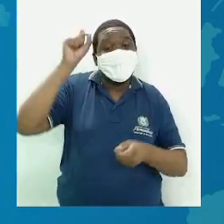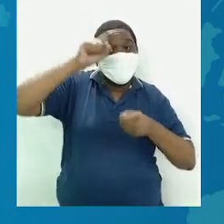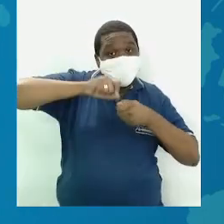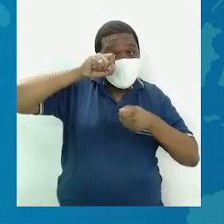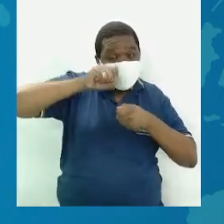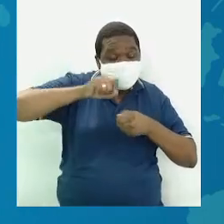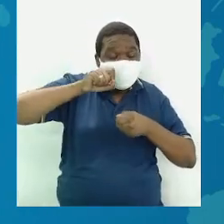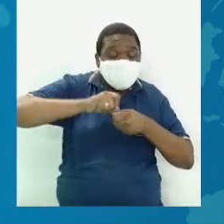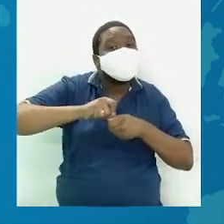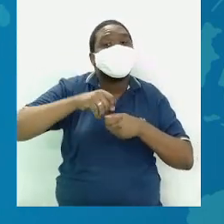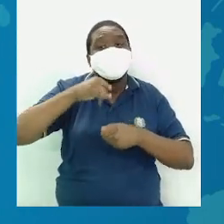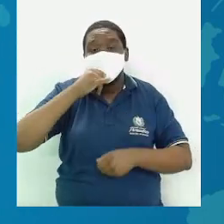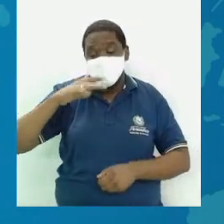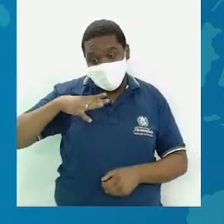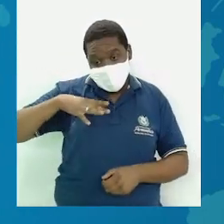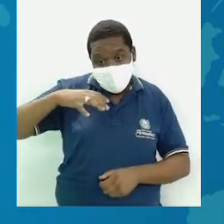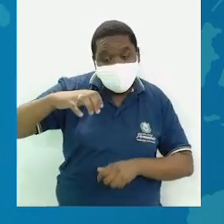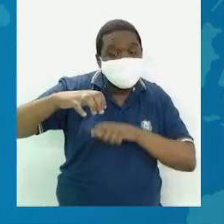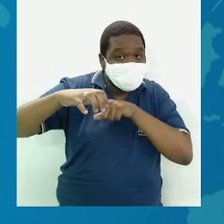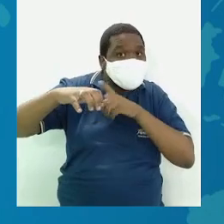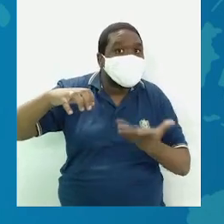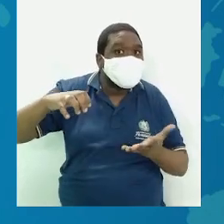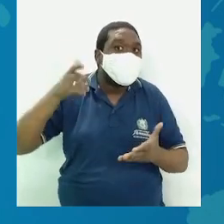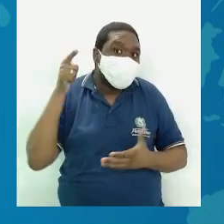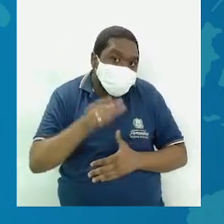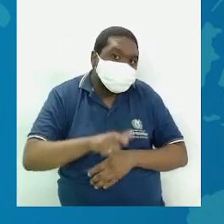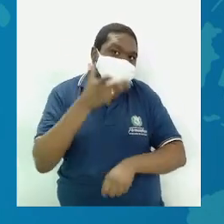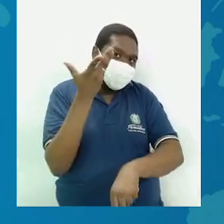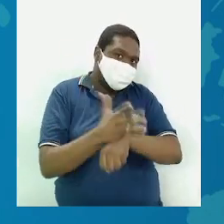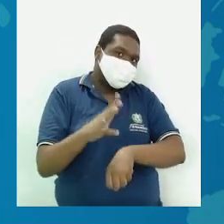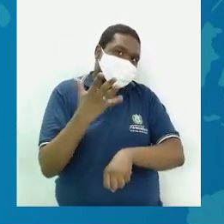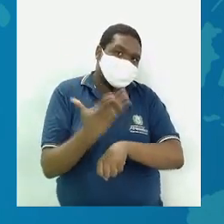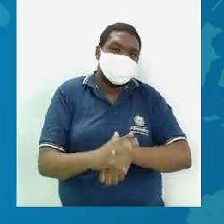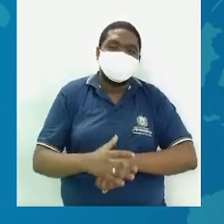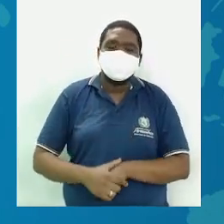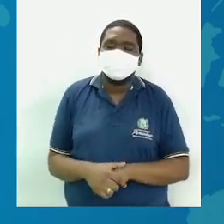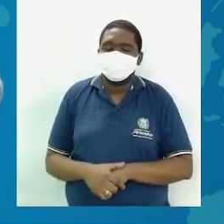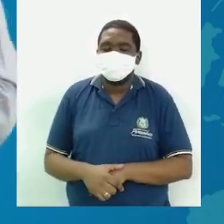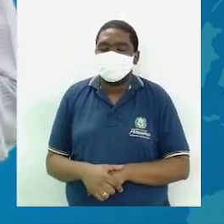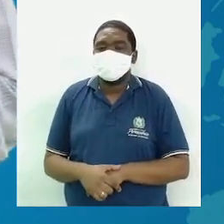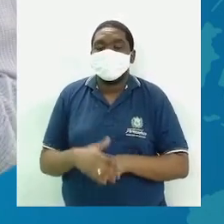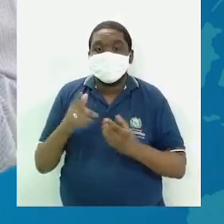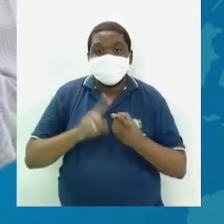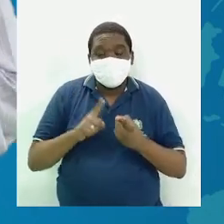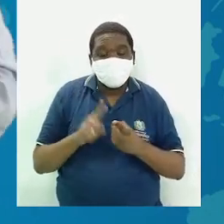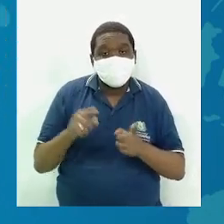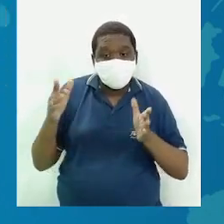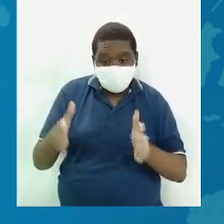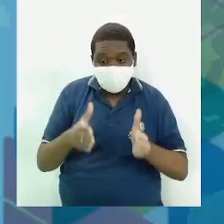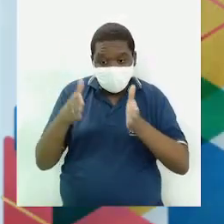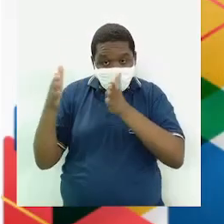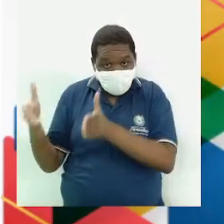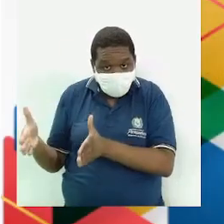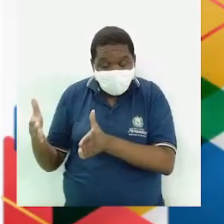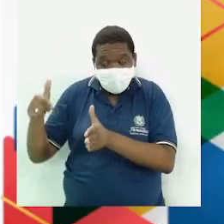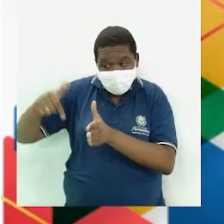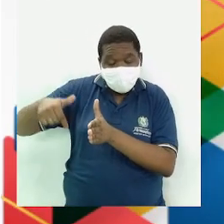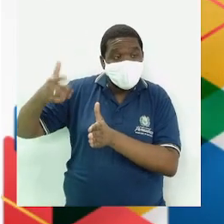trazer a ética para uma realidade mais próxima. Ok? No chamado período da